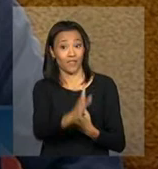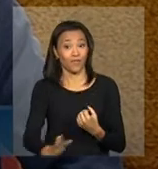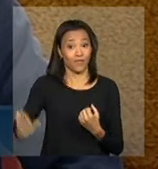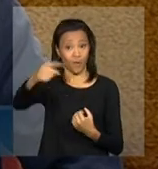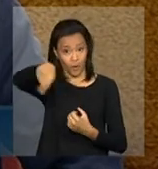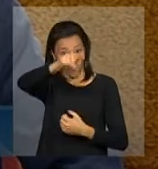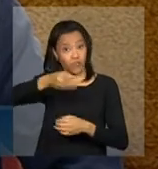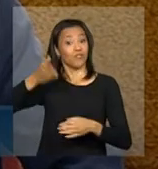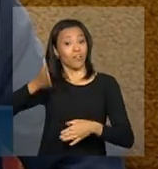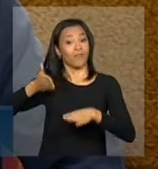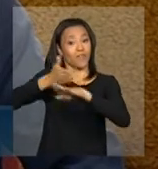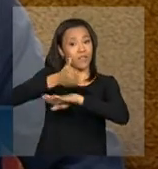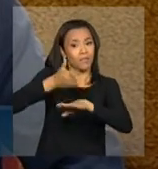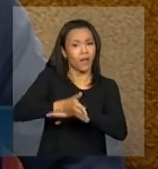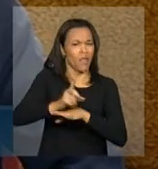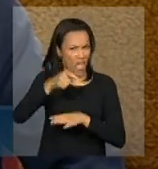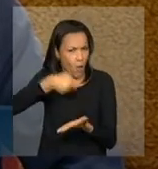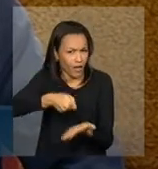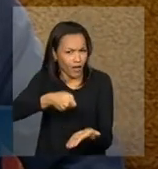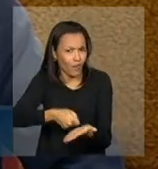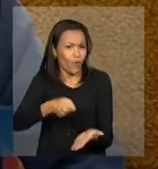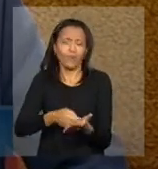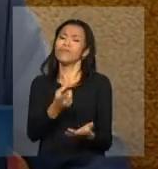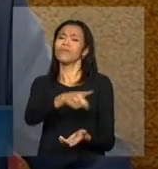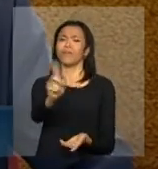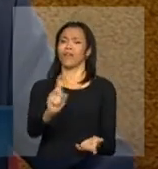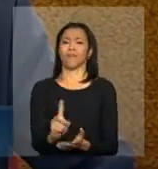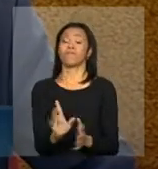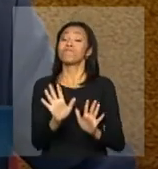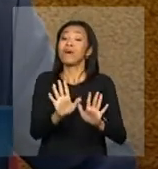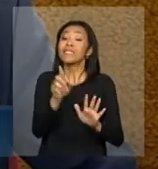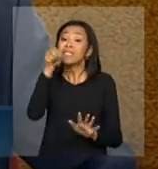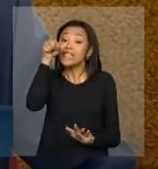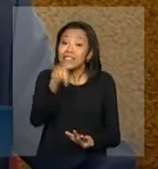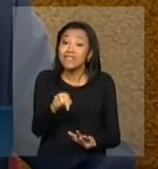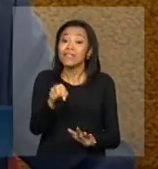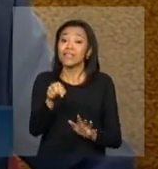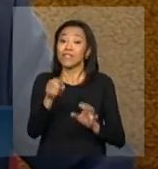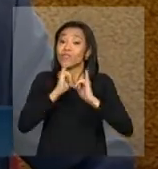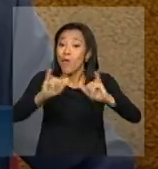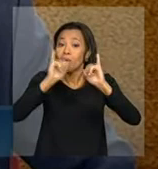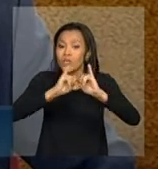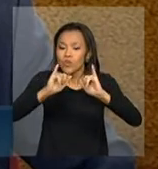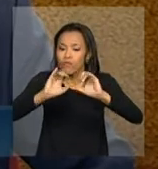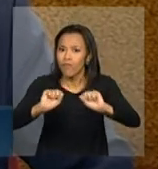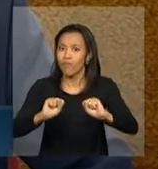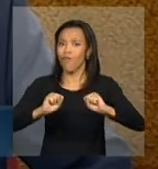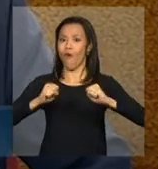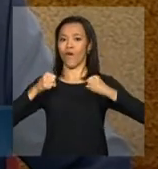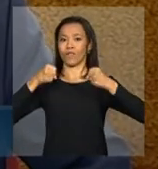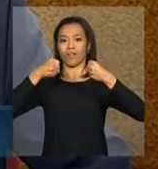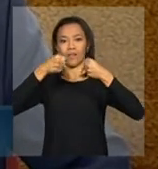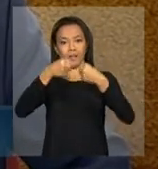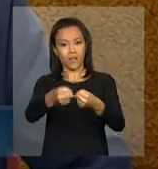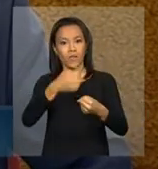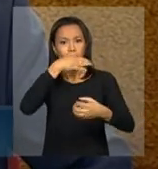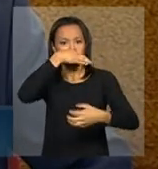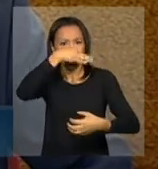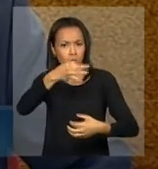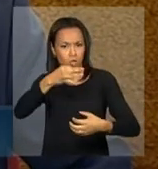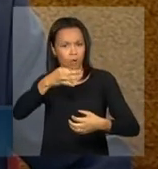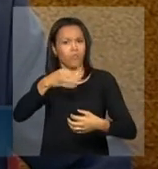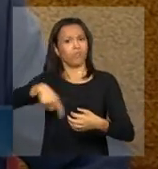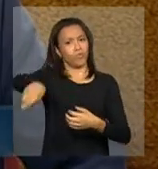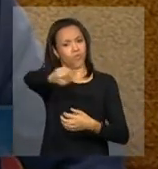participar. Não porque isso seja obrigatório, porque não é, mas porque isso fortalece a argumentação e